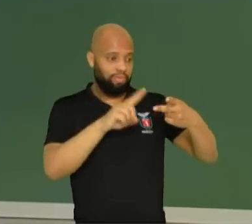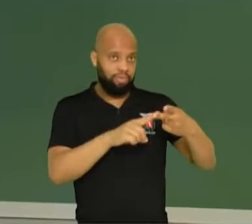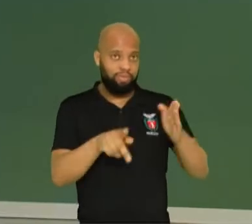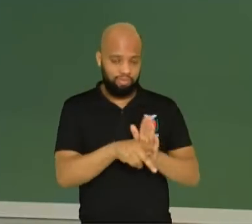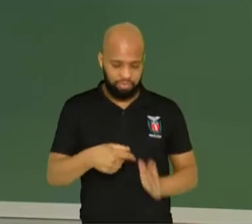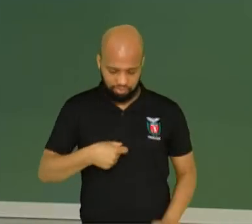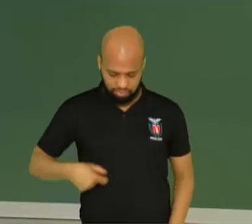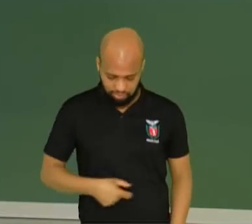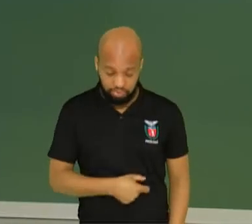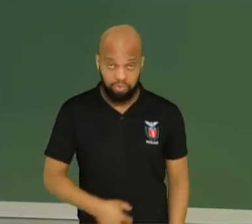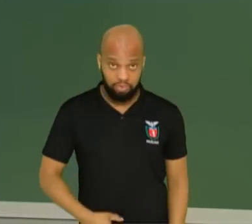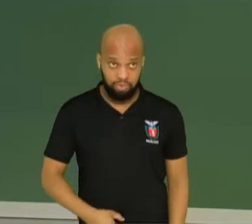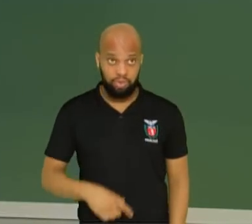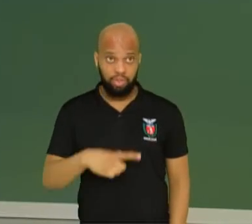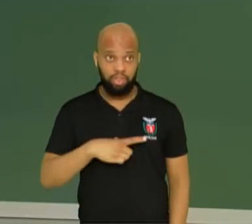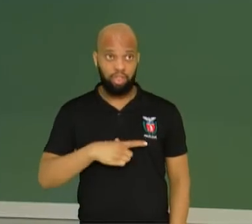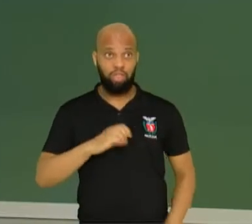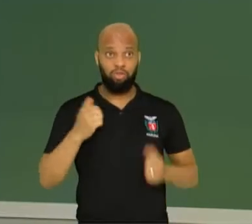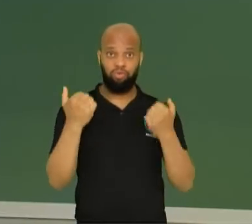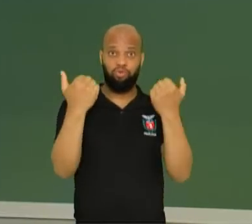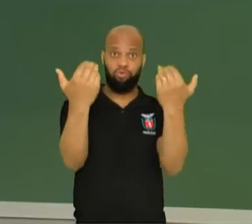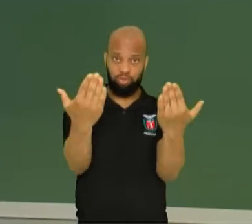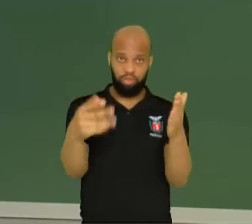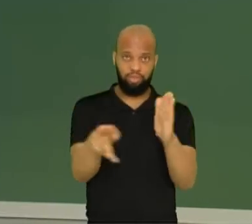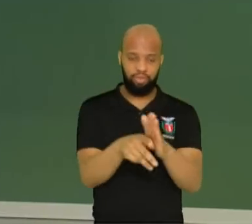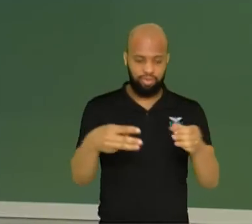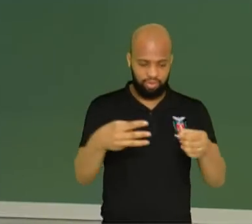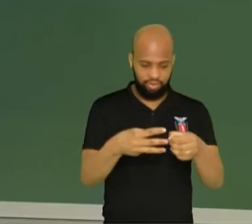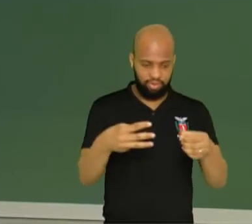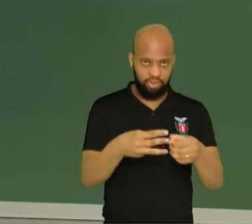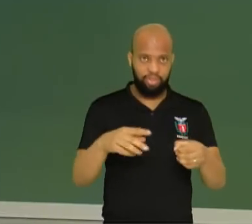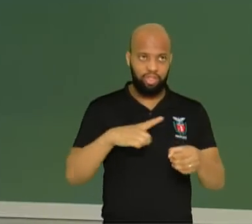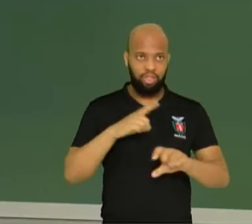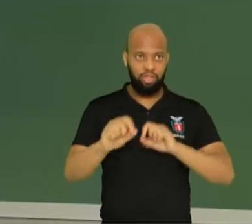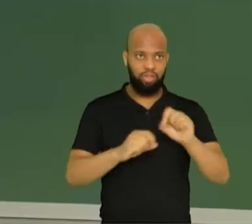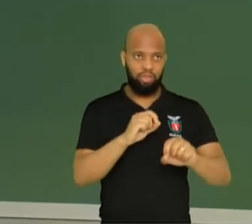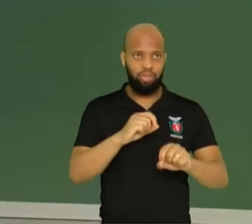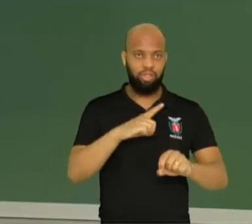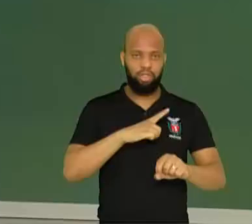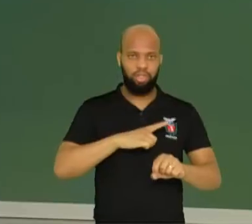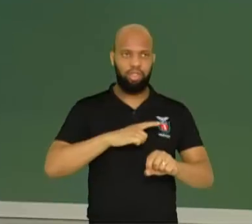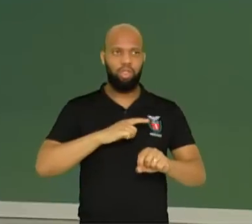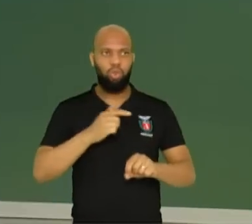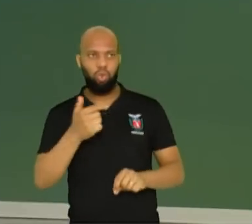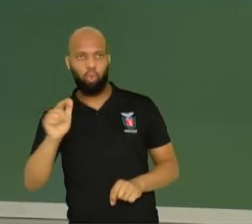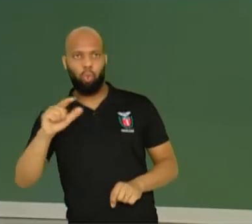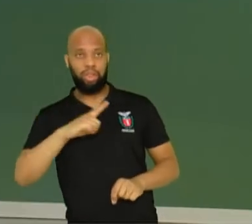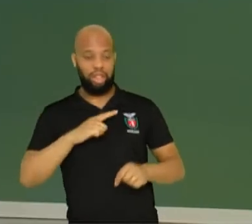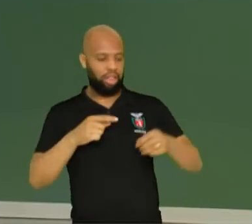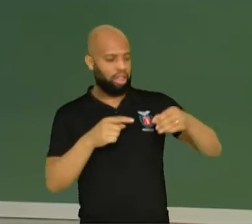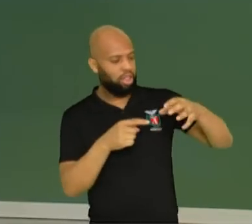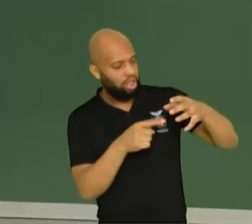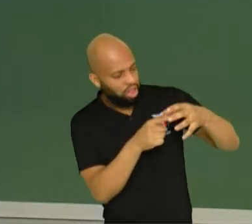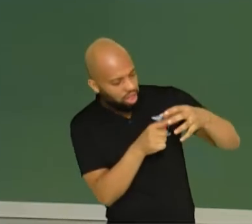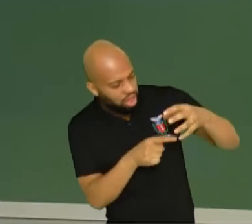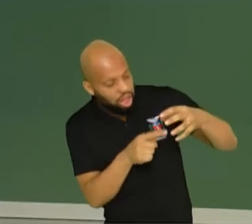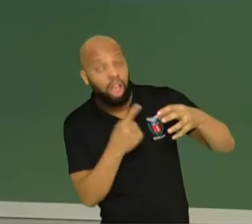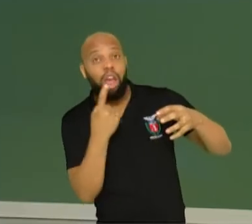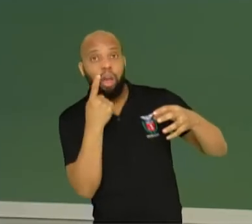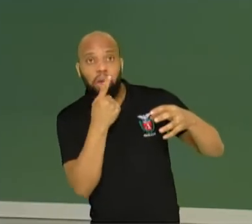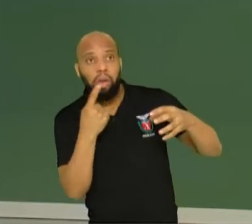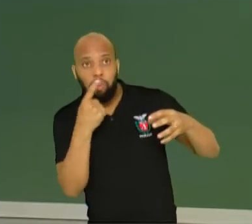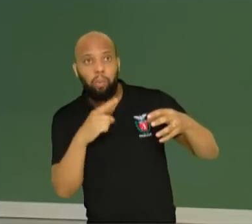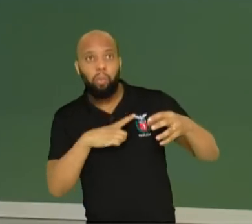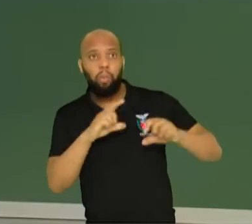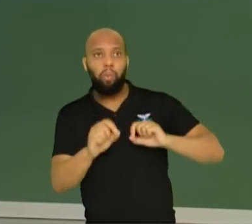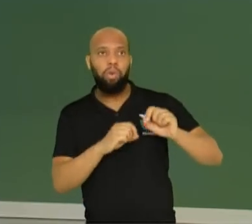digestão. Uma extracelular, que é realizada lá na cavidade gastrovascular. Então ela tem a boca, ela manda lá